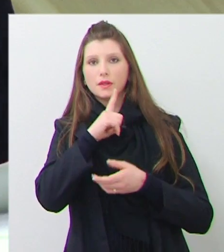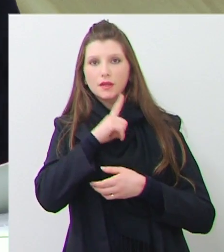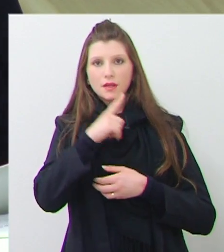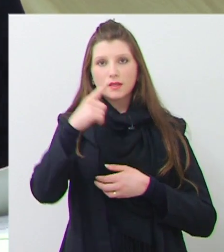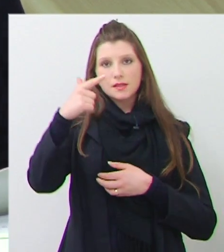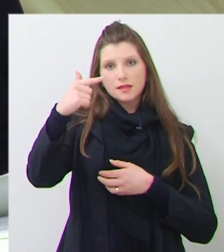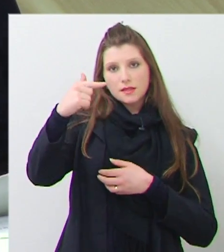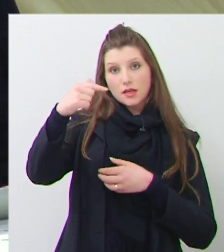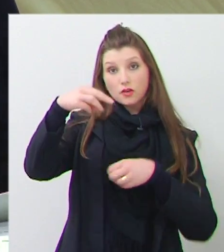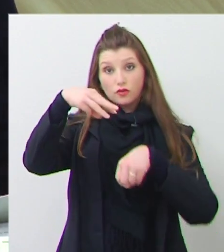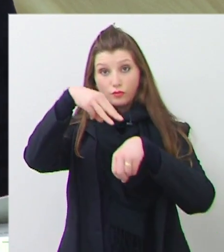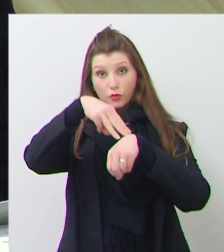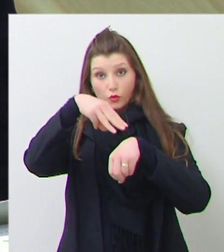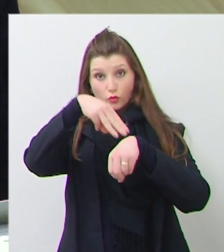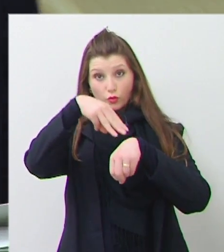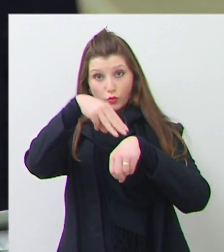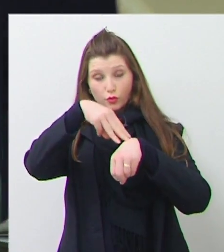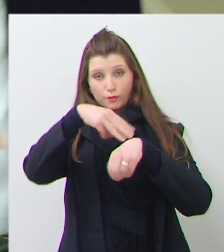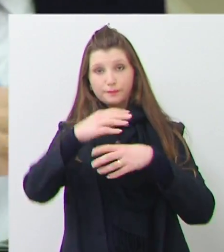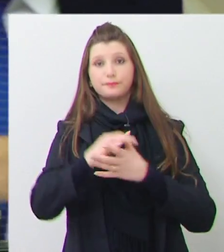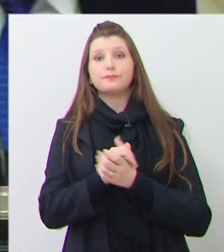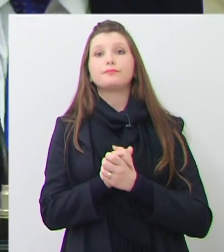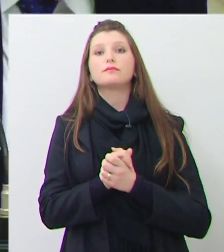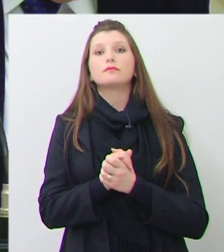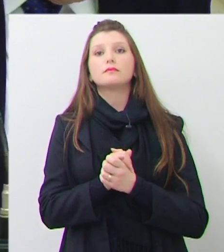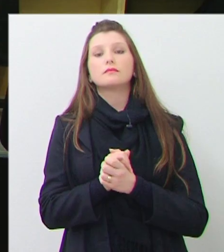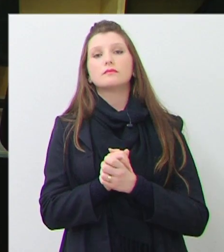de 7 minutos.